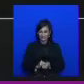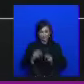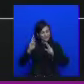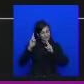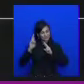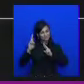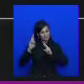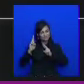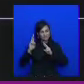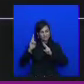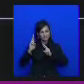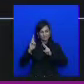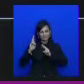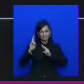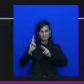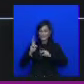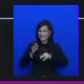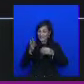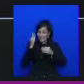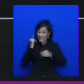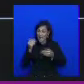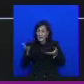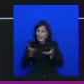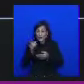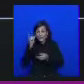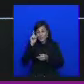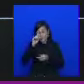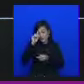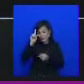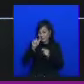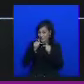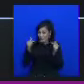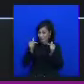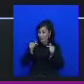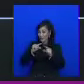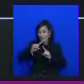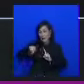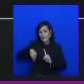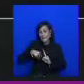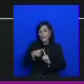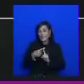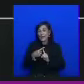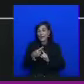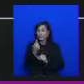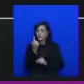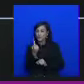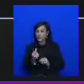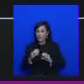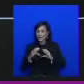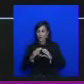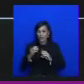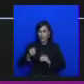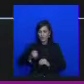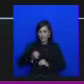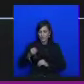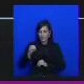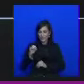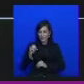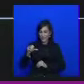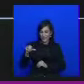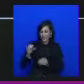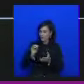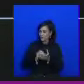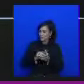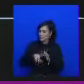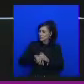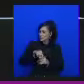Cruza os dedos, fica na torcida. Quem sabe hoje é o seu dia de sorte. Mais uma bola chegando, 09, bola 09. Faltam